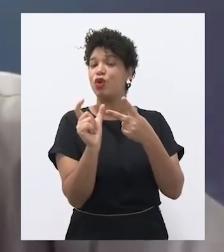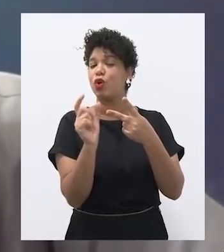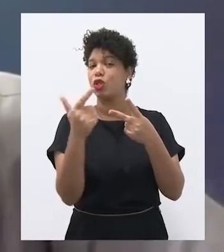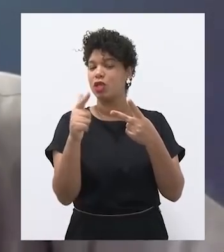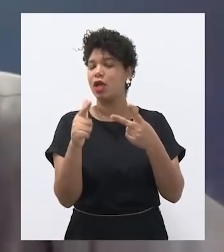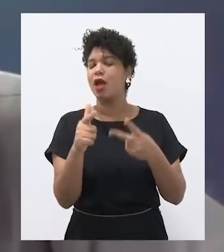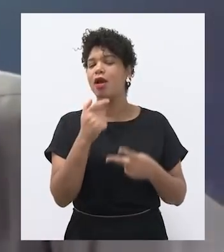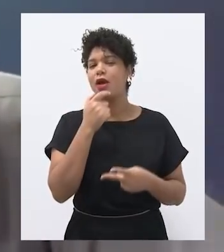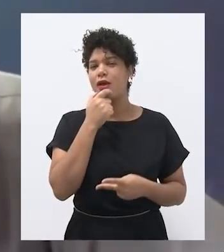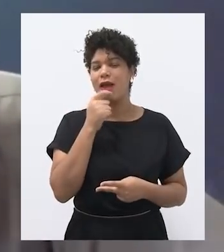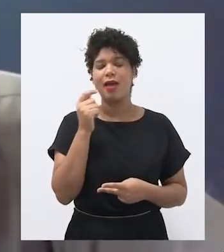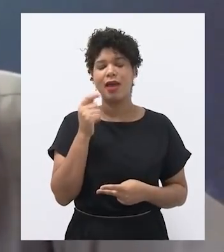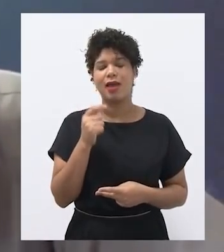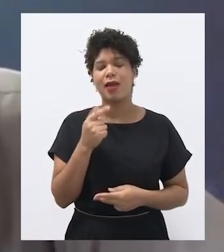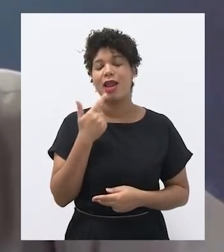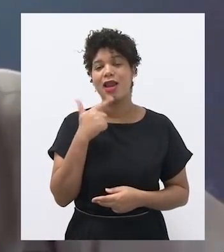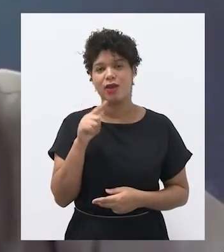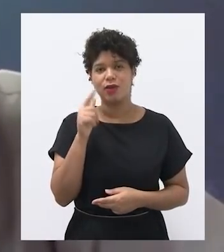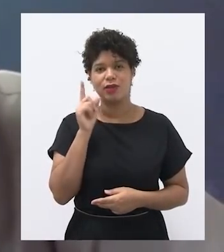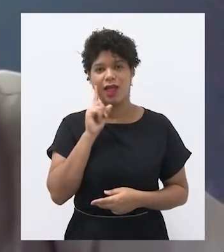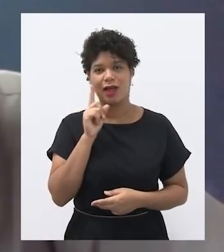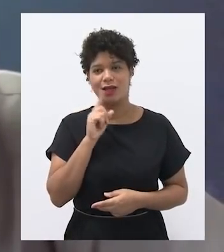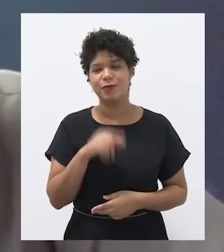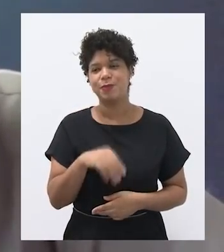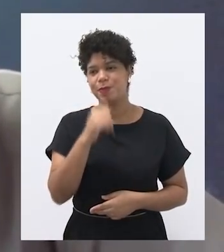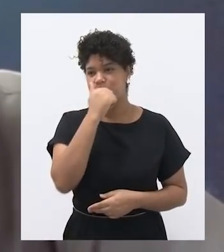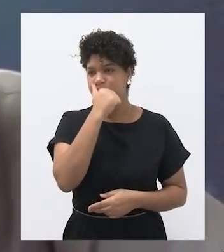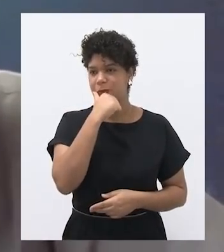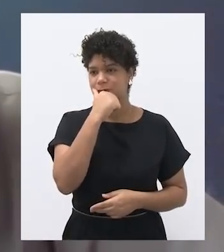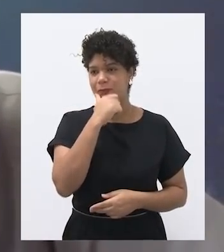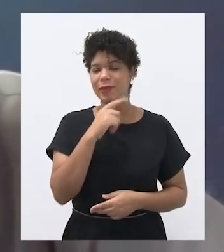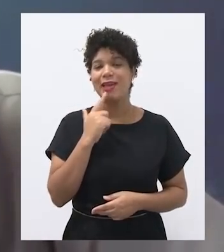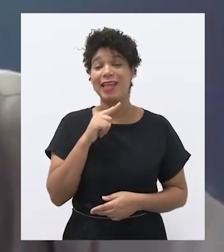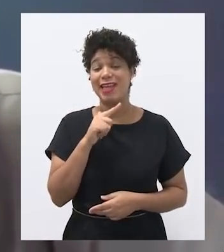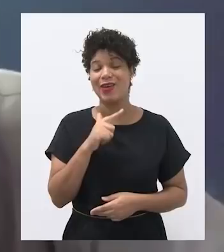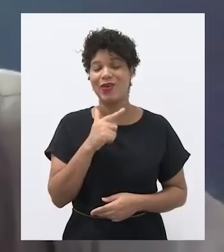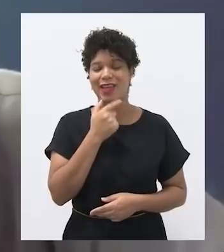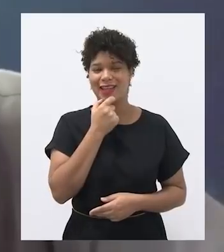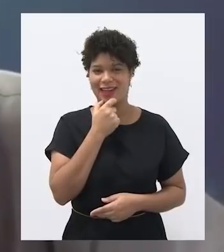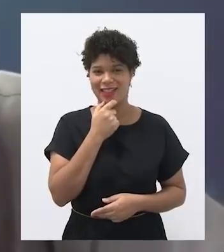são complicadas. Soft skills são as